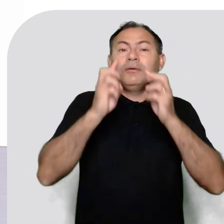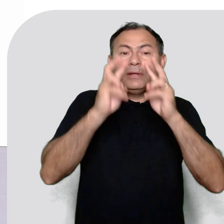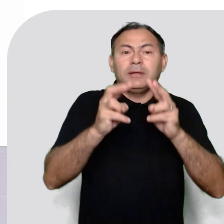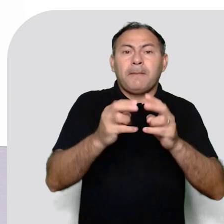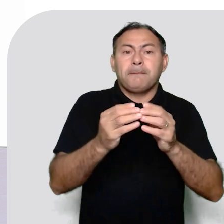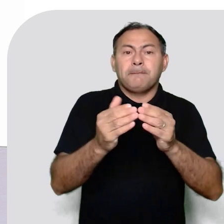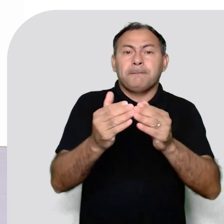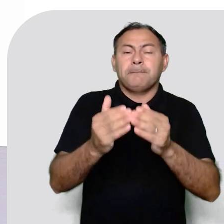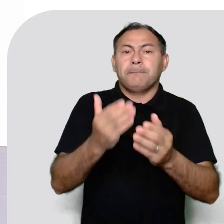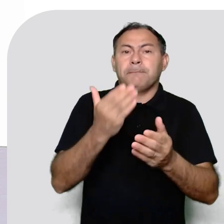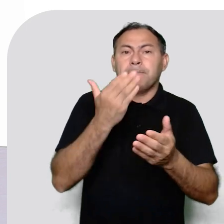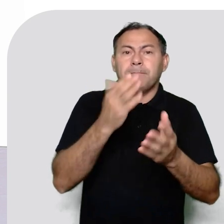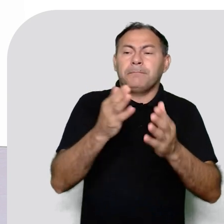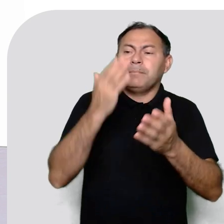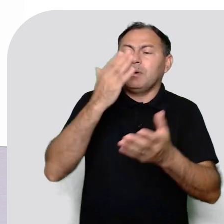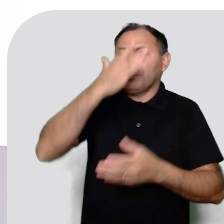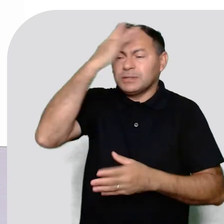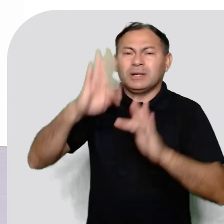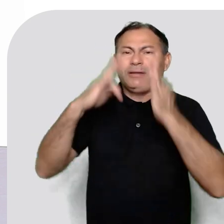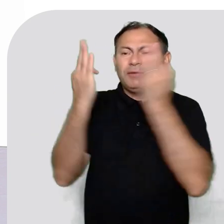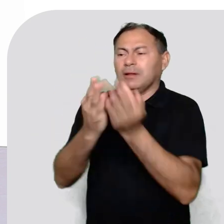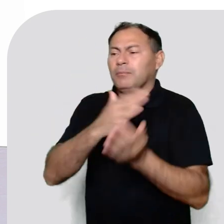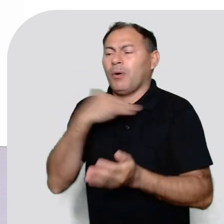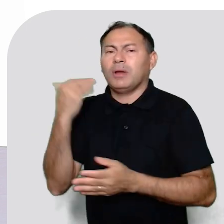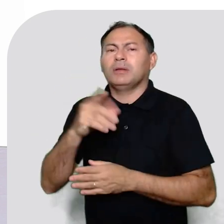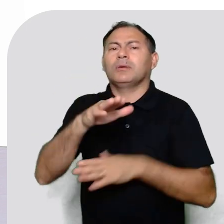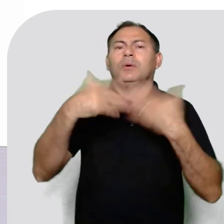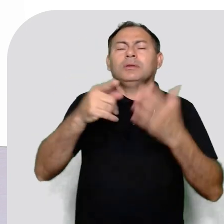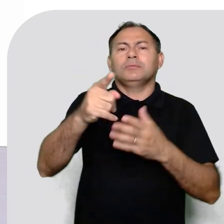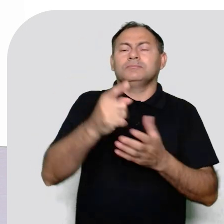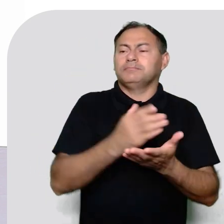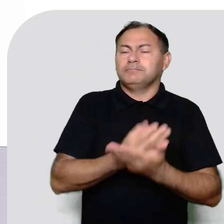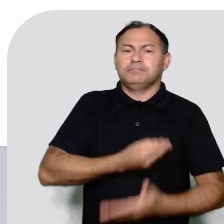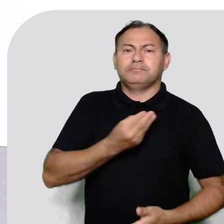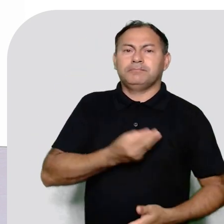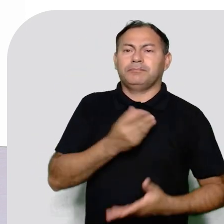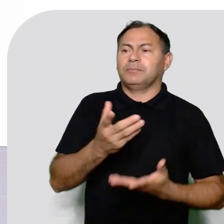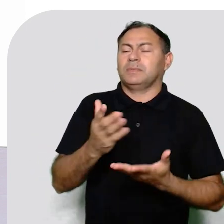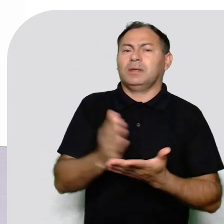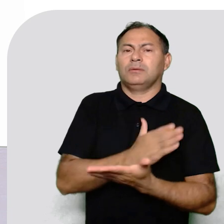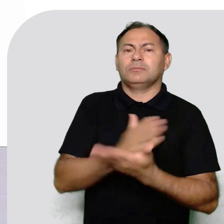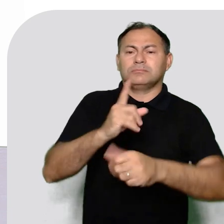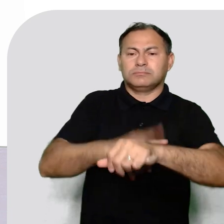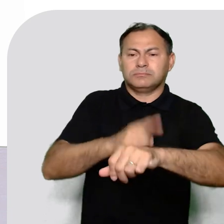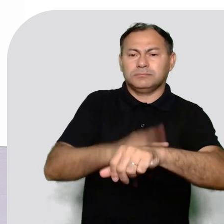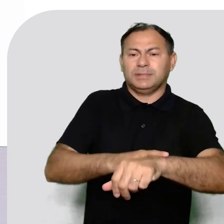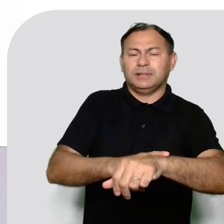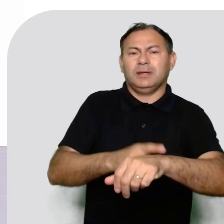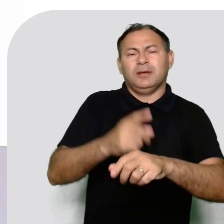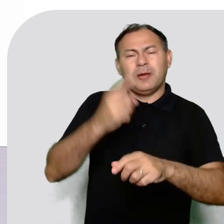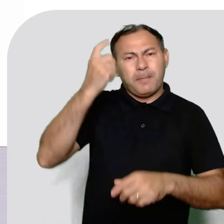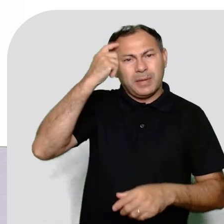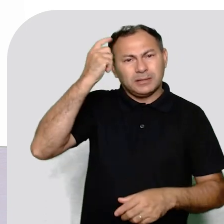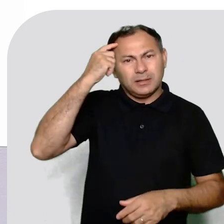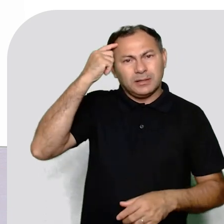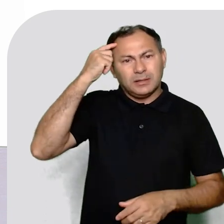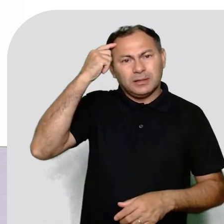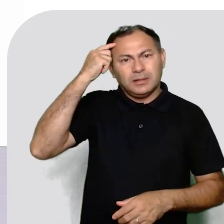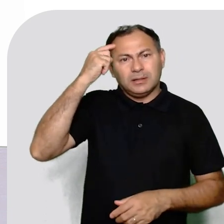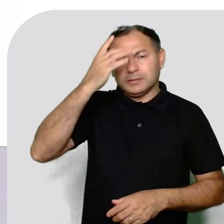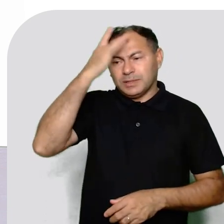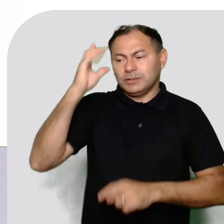você perde um ente querido, quando você passa por uma situação, vamos pensar